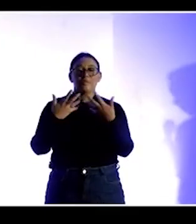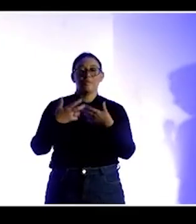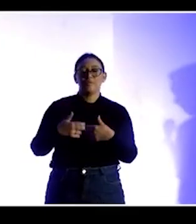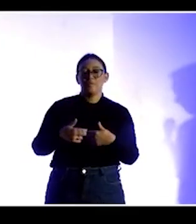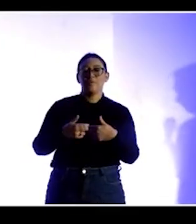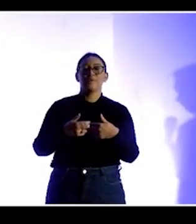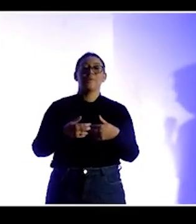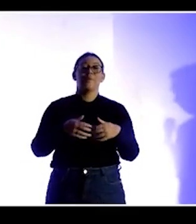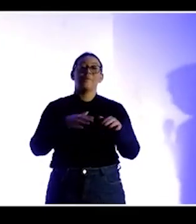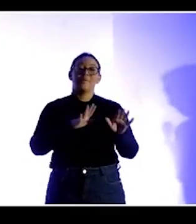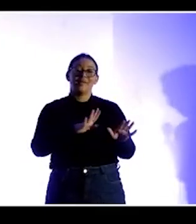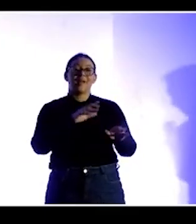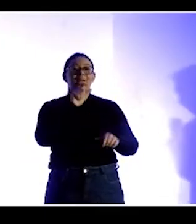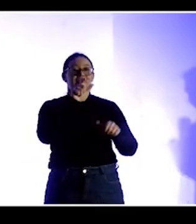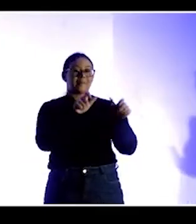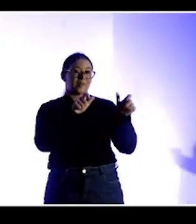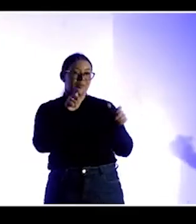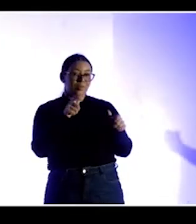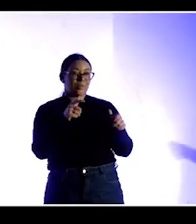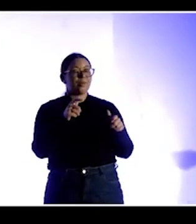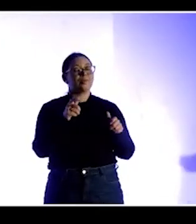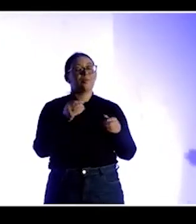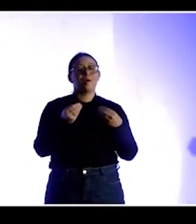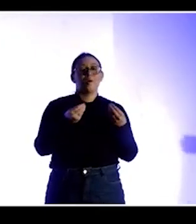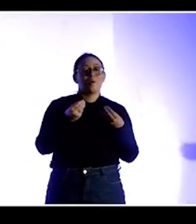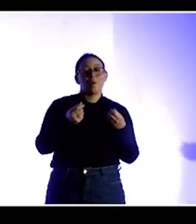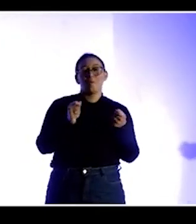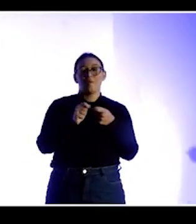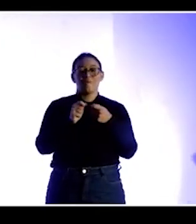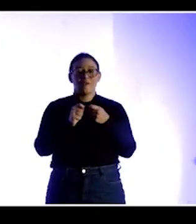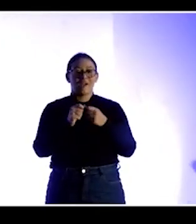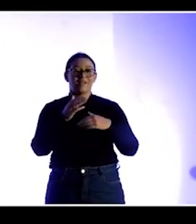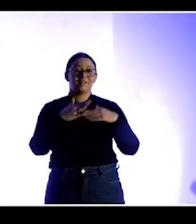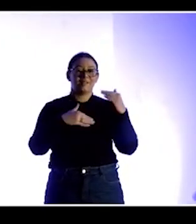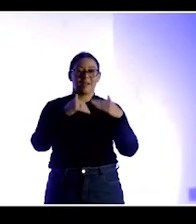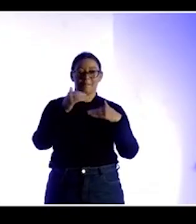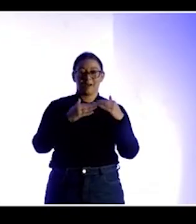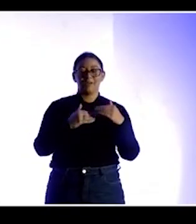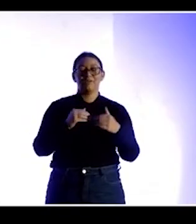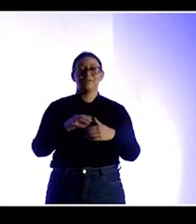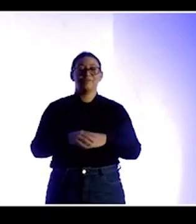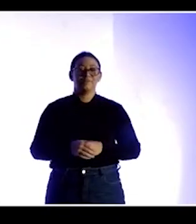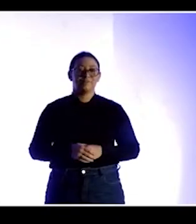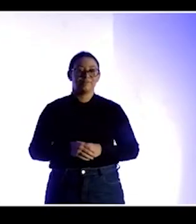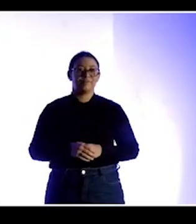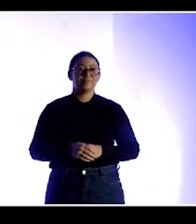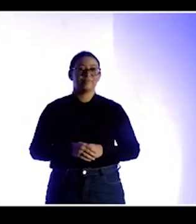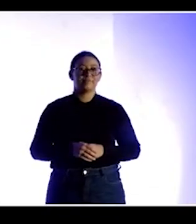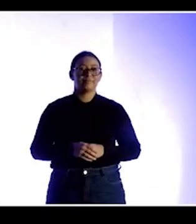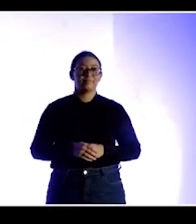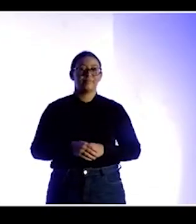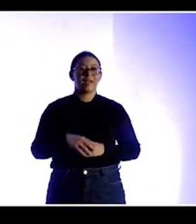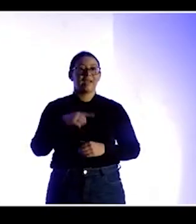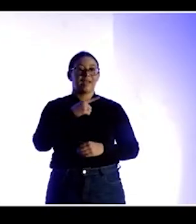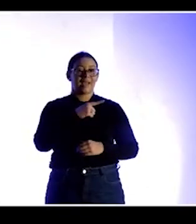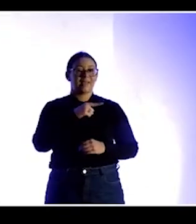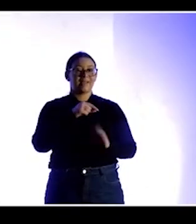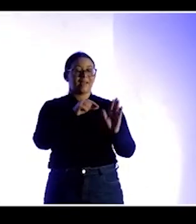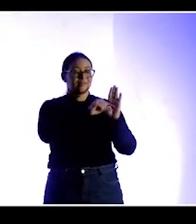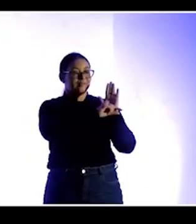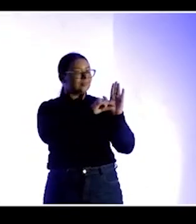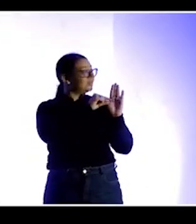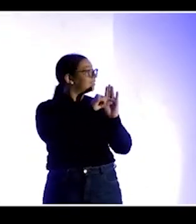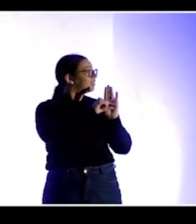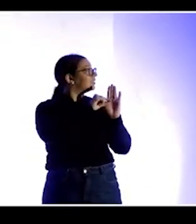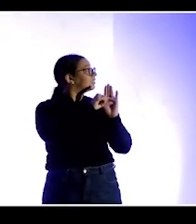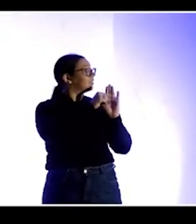todos, apesar de todo mundo que, de alguma maneira, faz um lobby contra isso. Essas barrinhas aqui mostram o